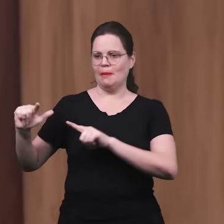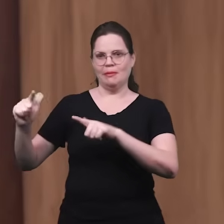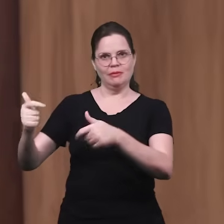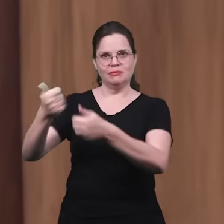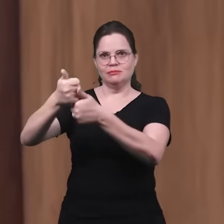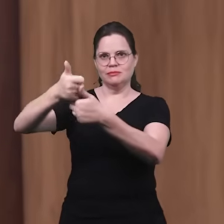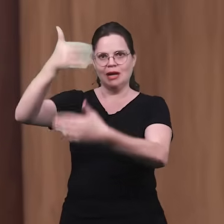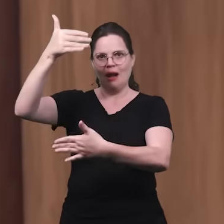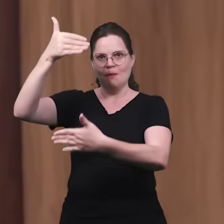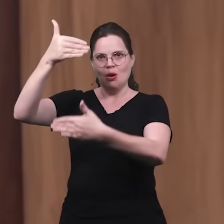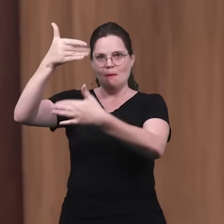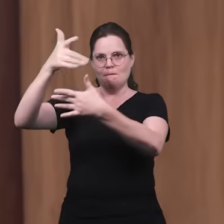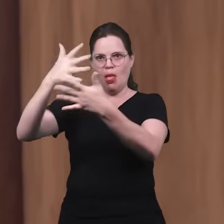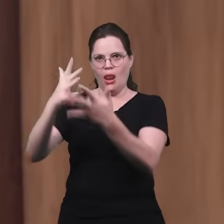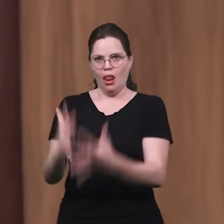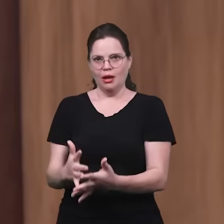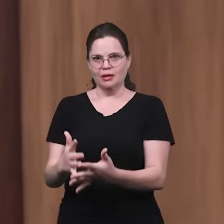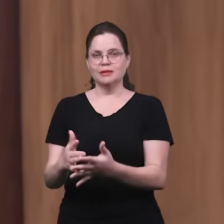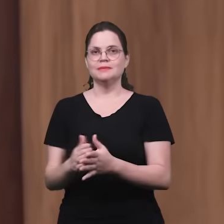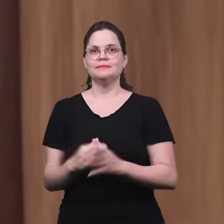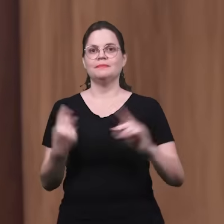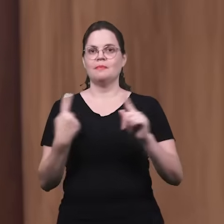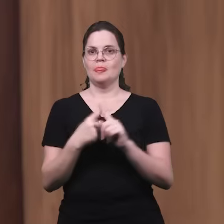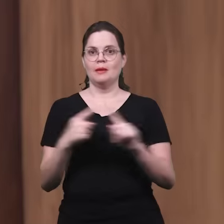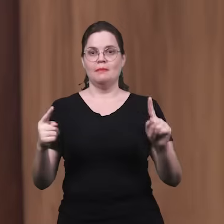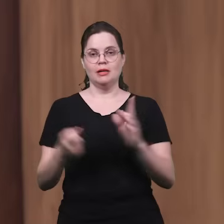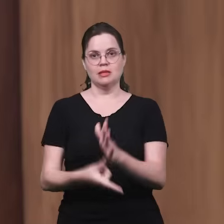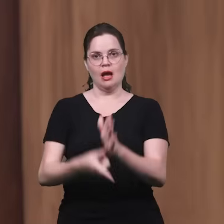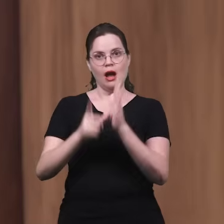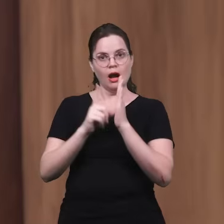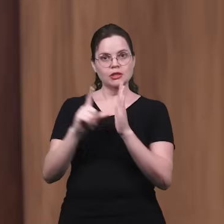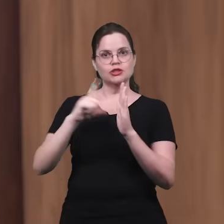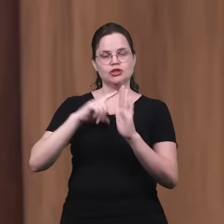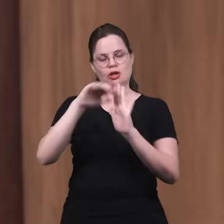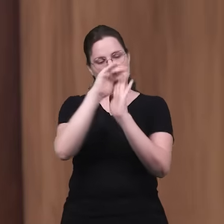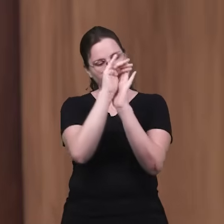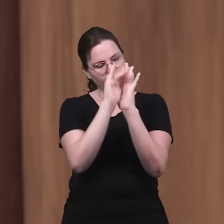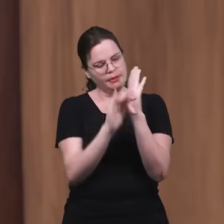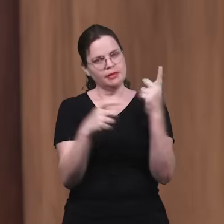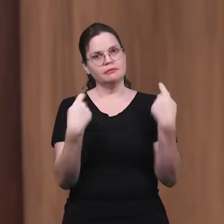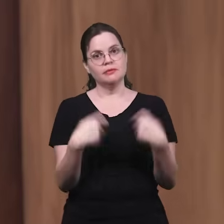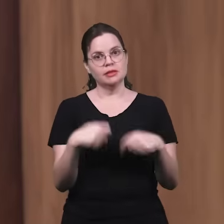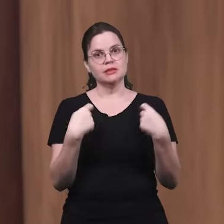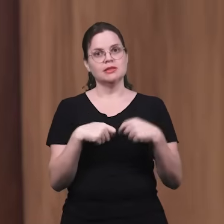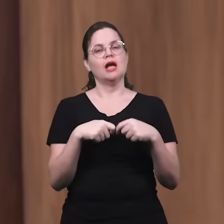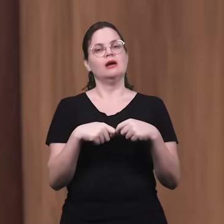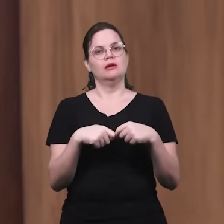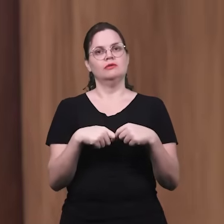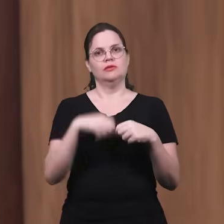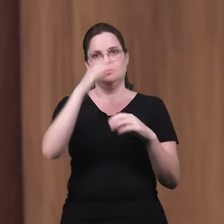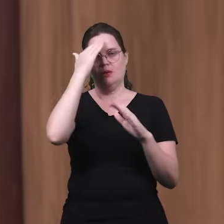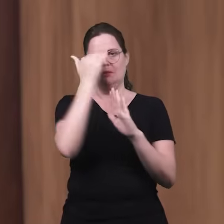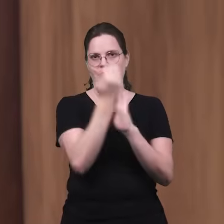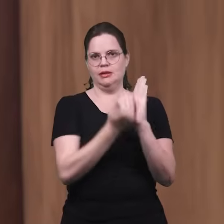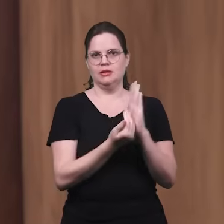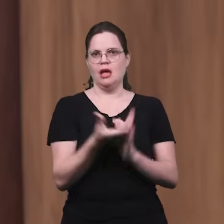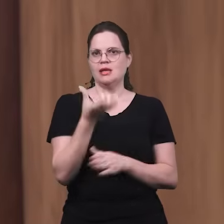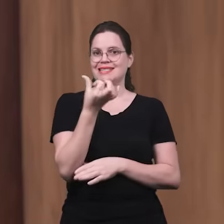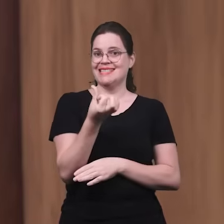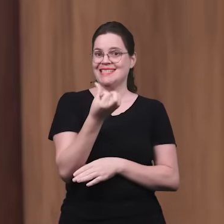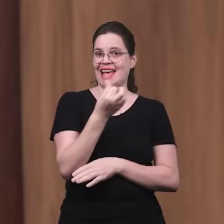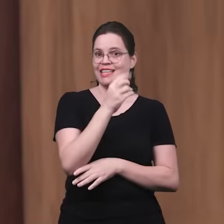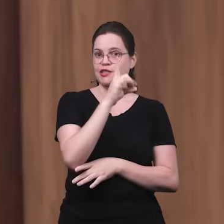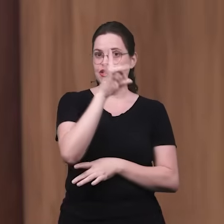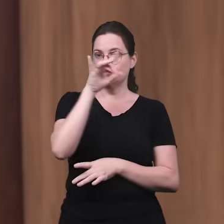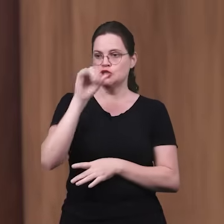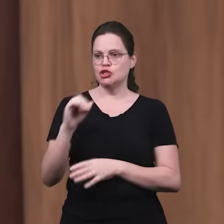maravilhosa, poderosa, mas tinha toda uma orientação. Então, eram 6 dias rodeando a